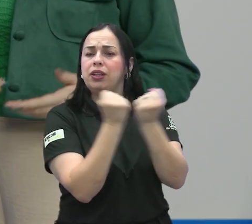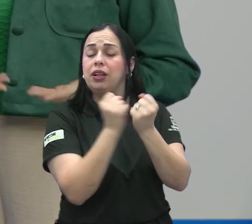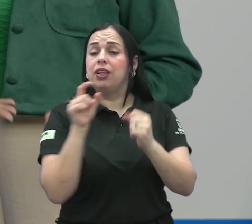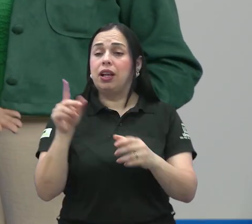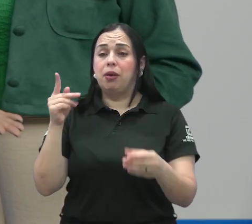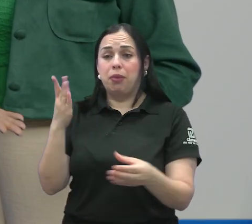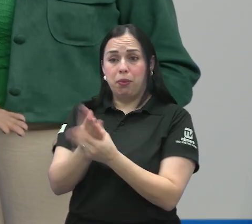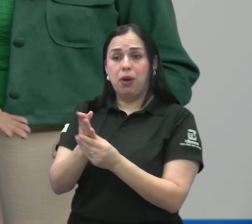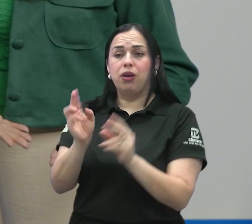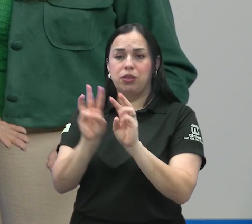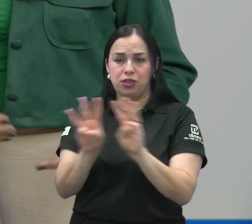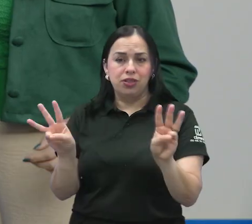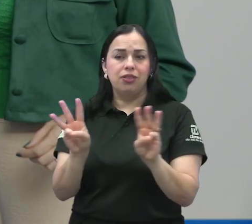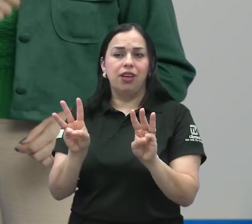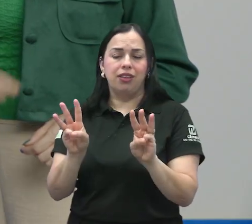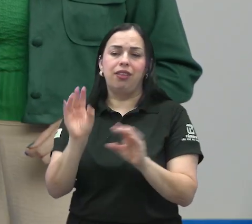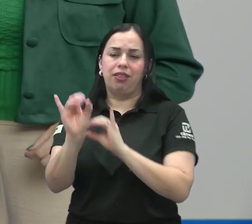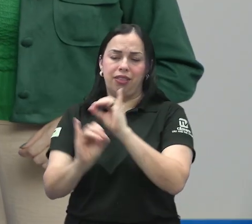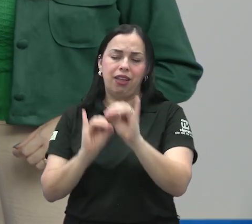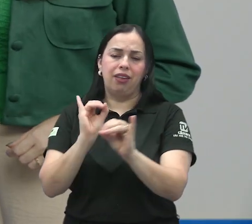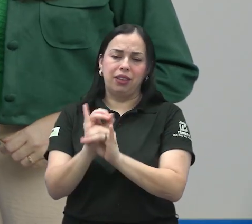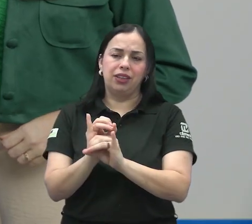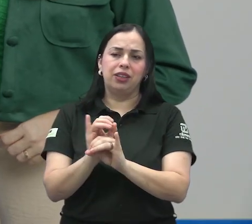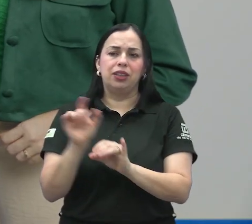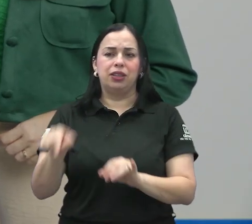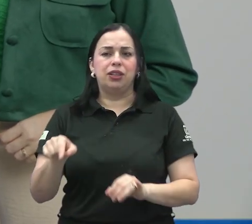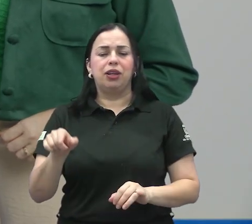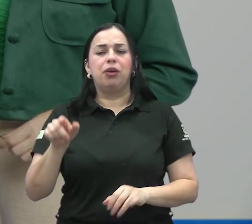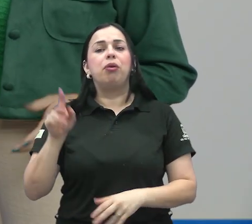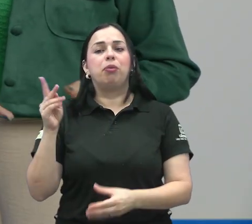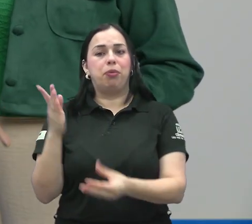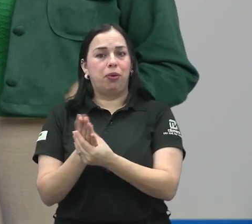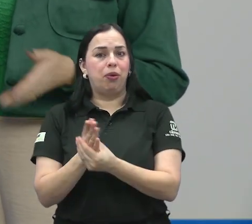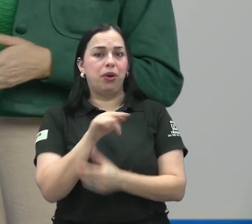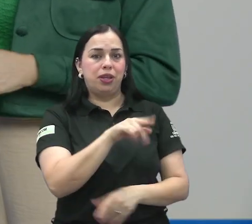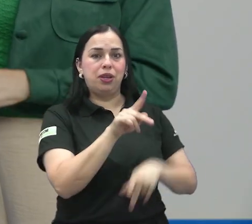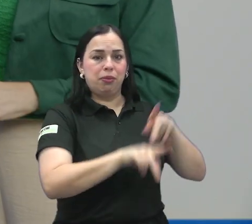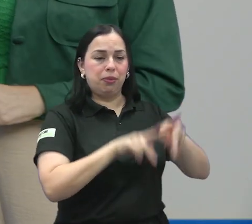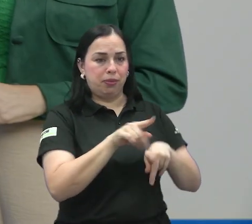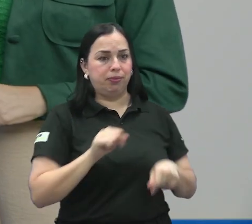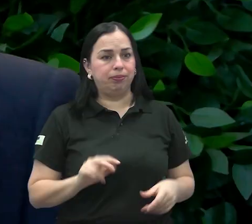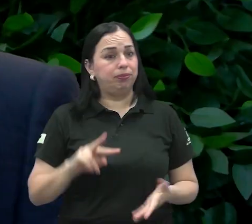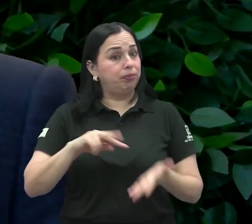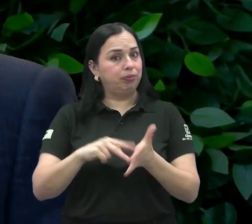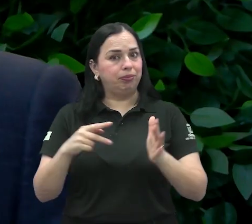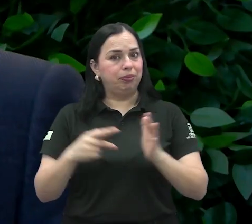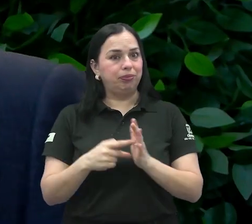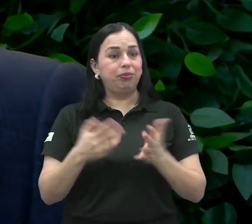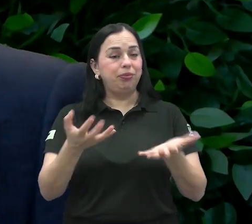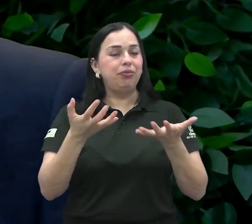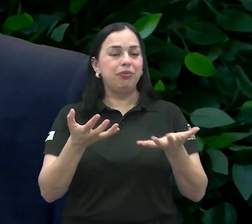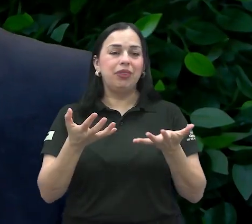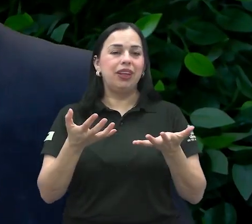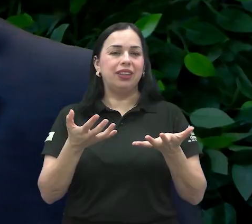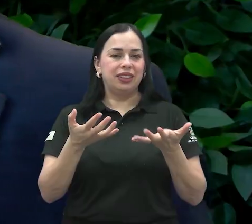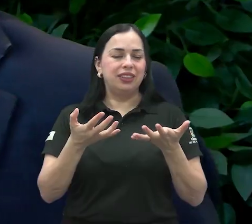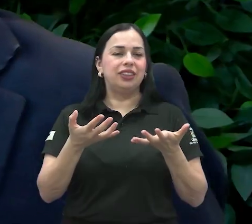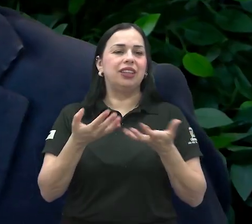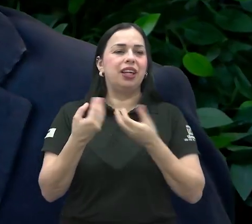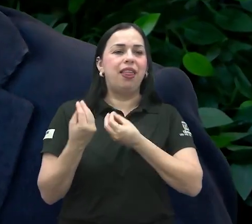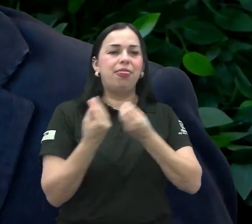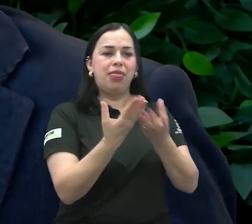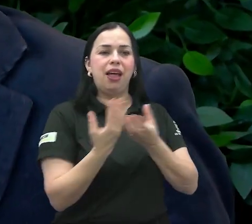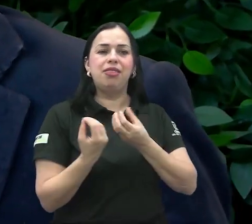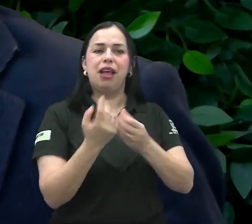tem também o Procon Digital, uma forma de facilitar o contato entre o órgão e a população. Isso tudo é cidadania, é o que a gente